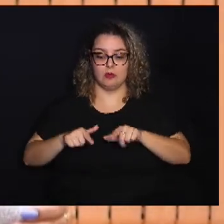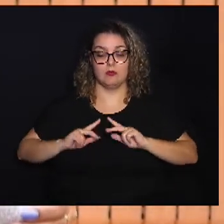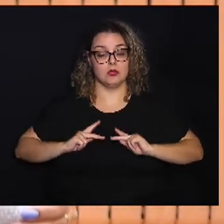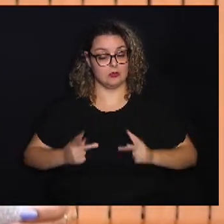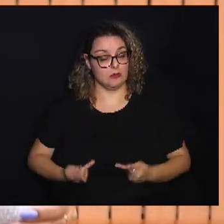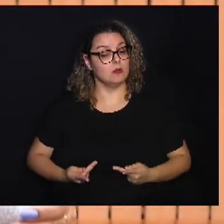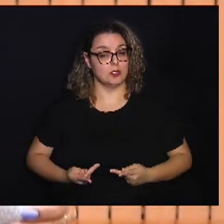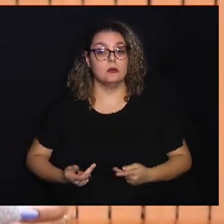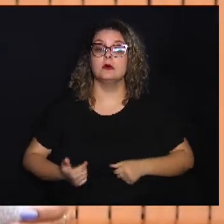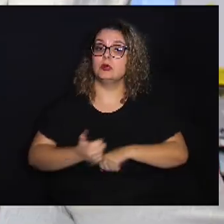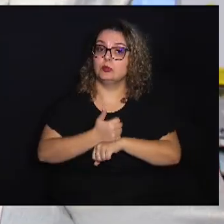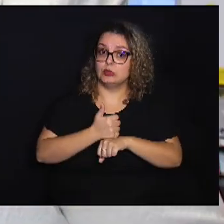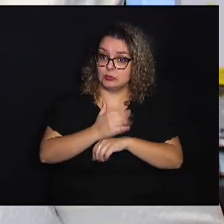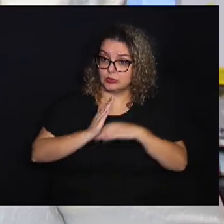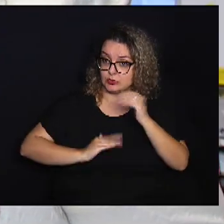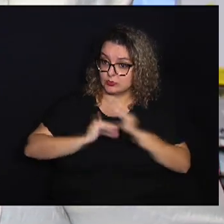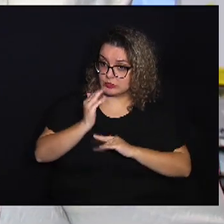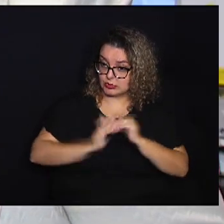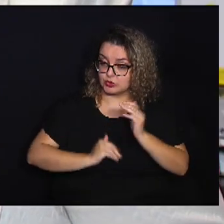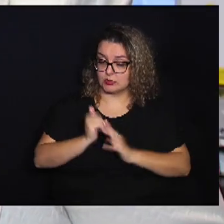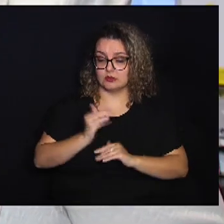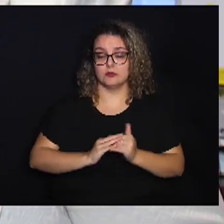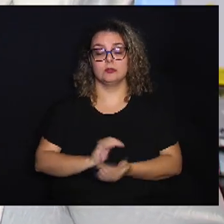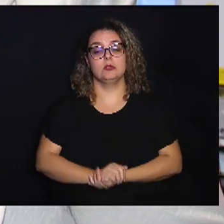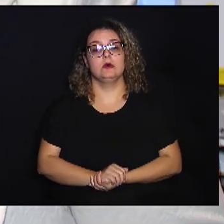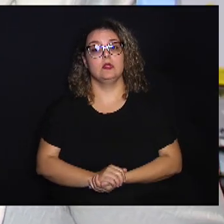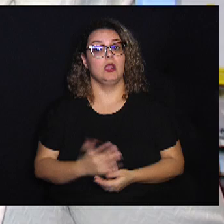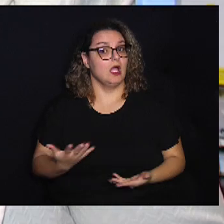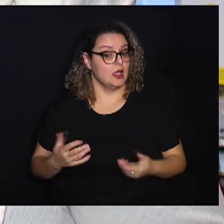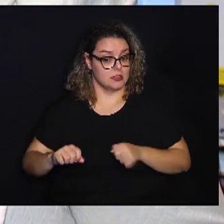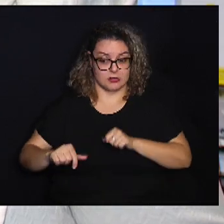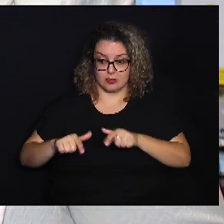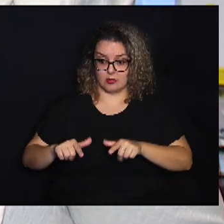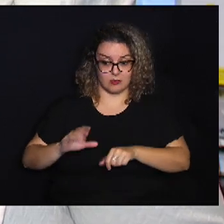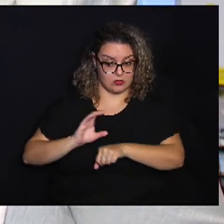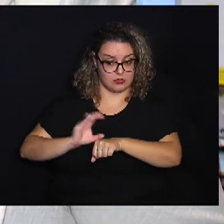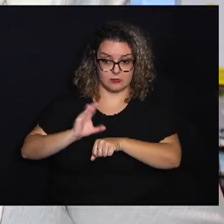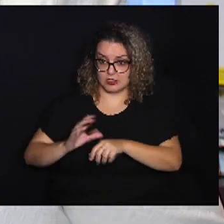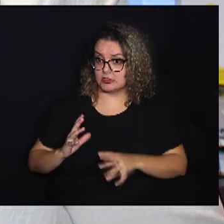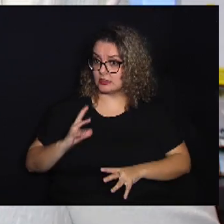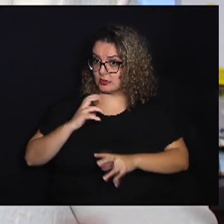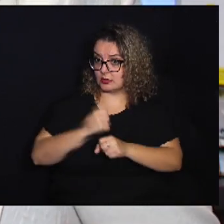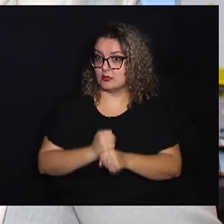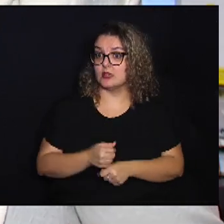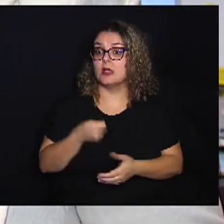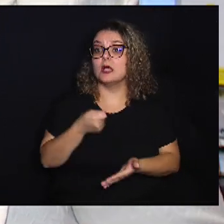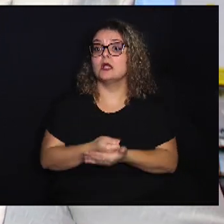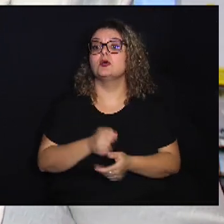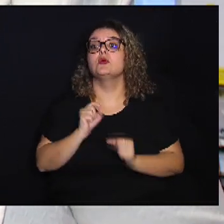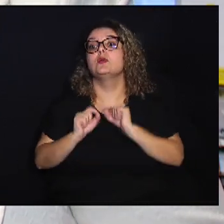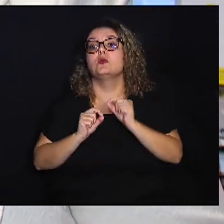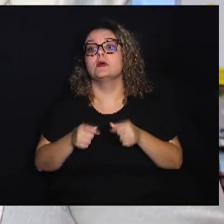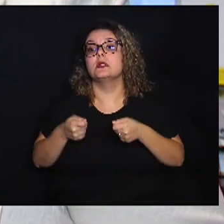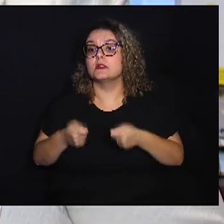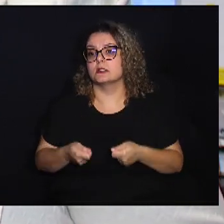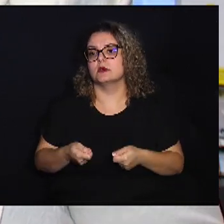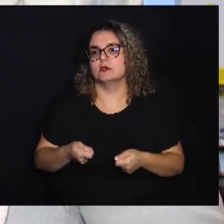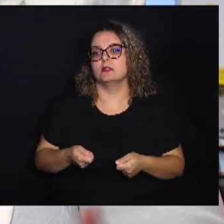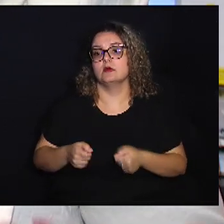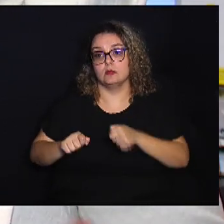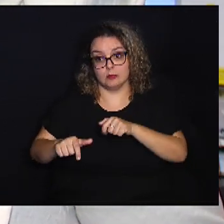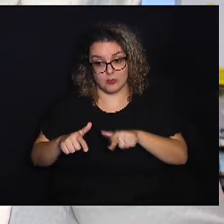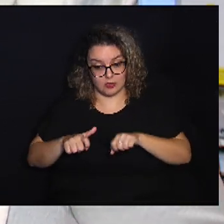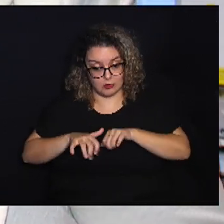e profissionalizante. Só que essa formação integral, ela precisa garantir o quê? Ela precisa garantir uma formação ampla,